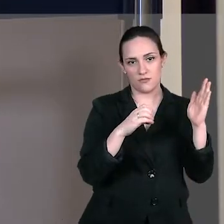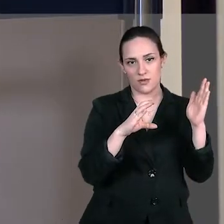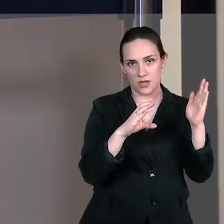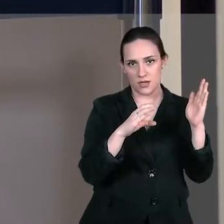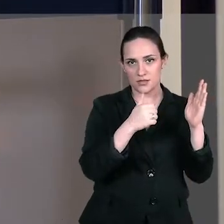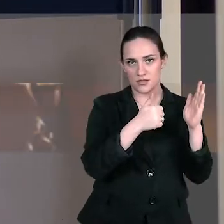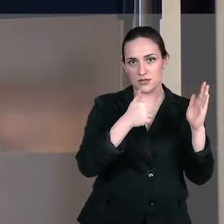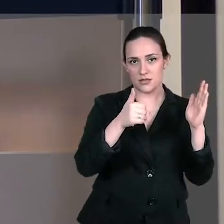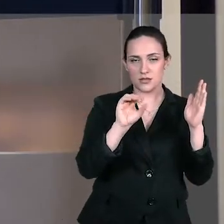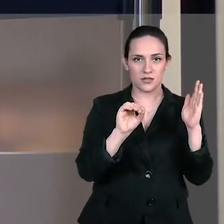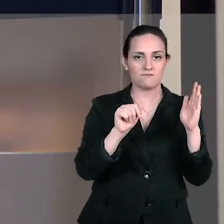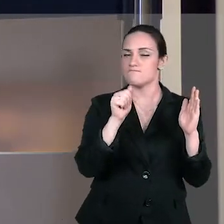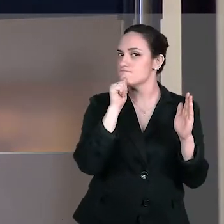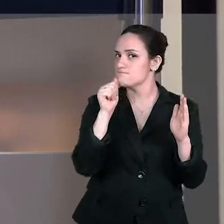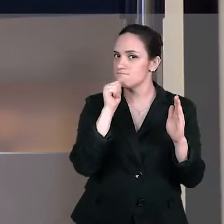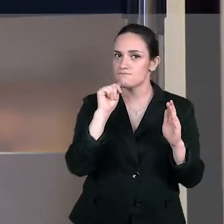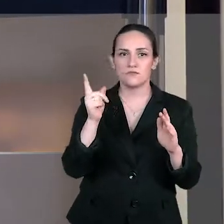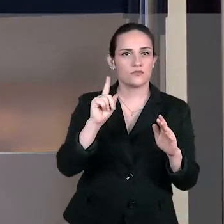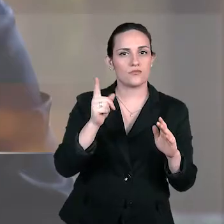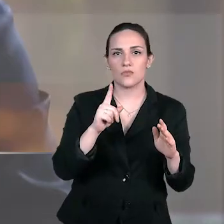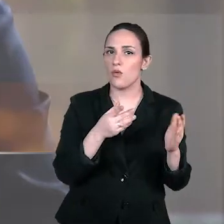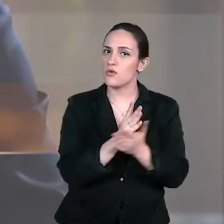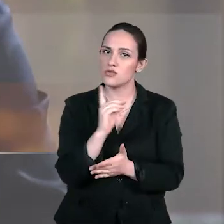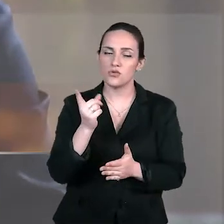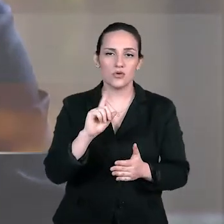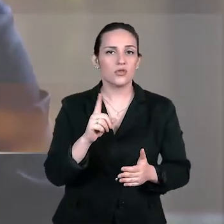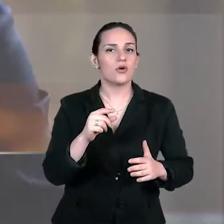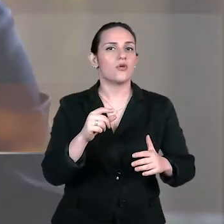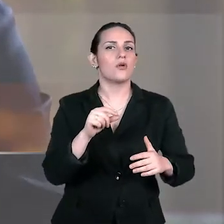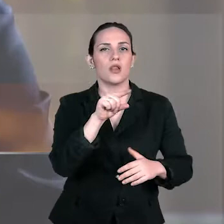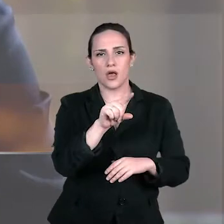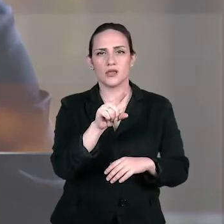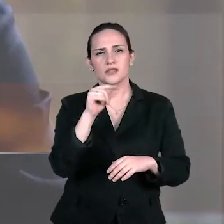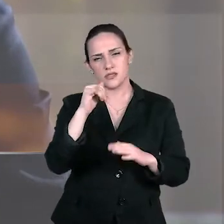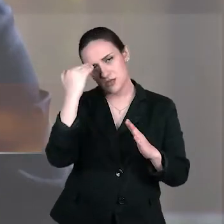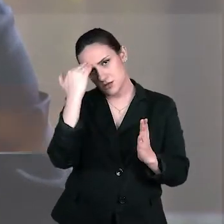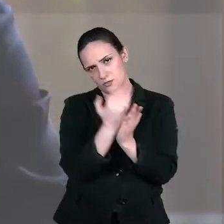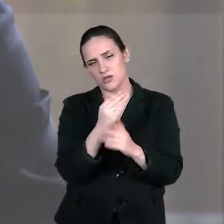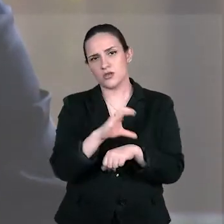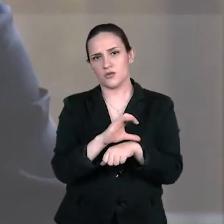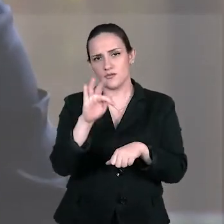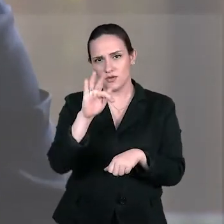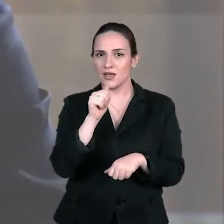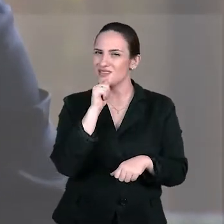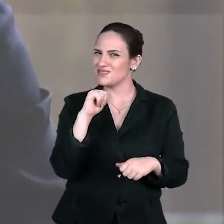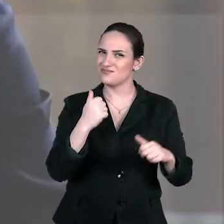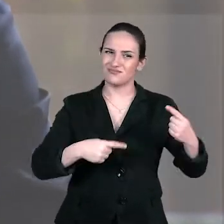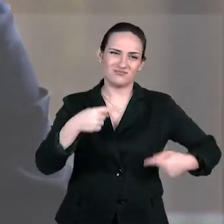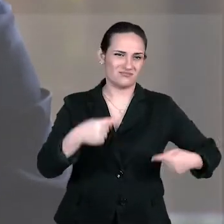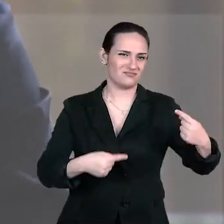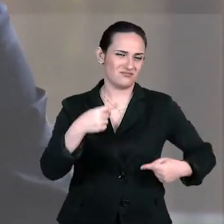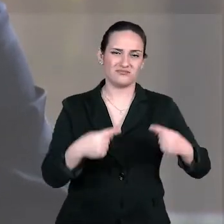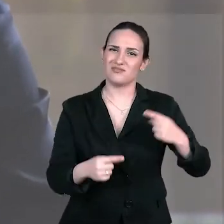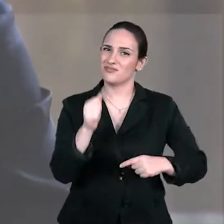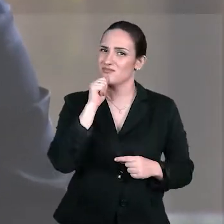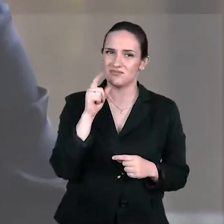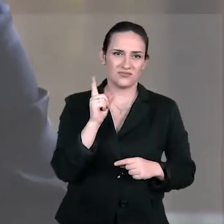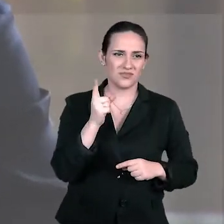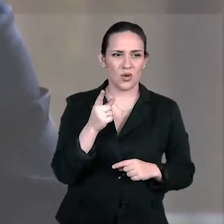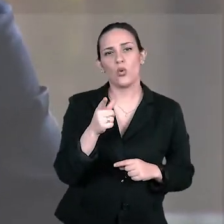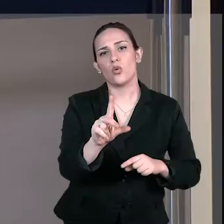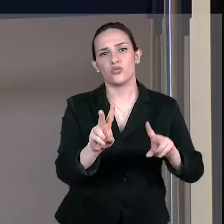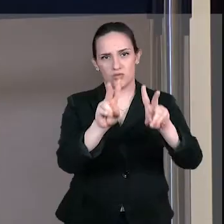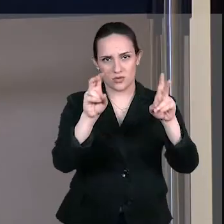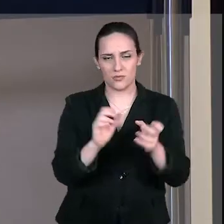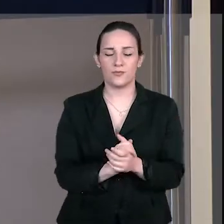a PEC 110. Isso, essa ainda não passou pela CCJ, ela está sendo debatida e tramitada ainda lá, não foi para a comissão especial